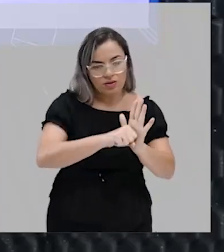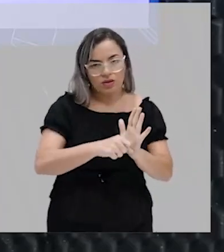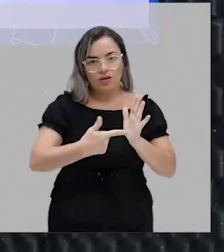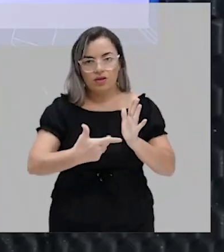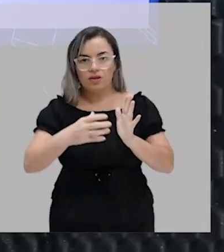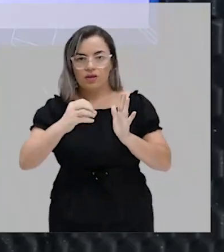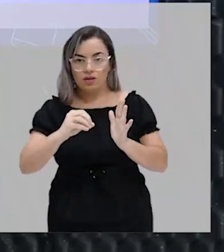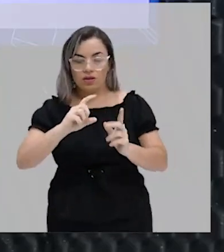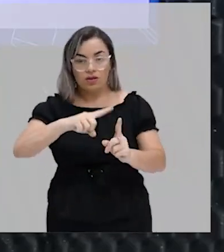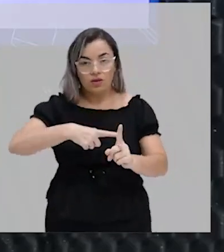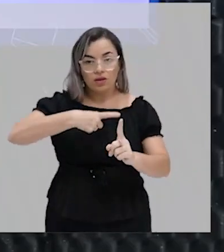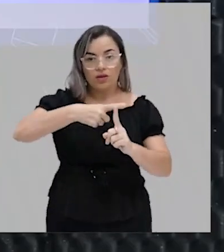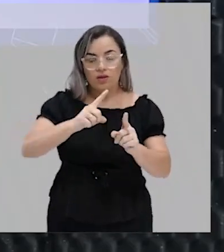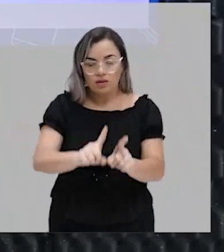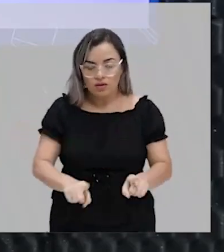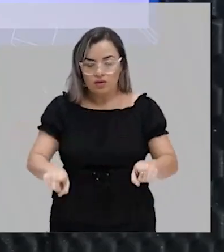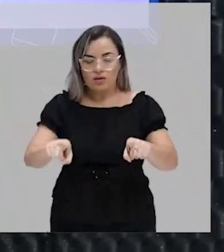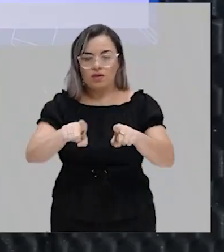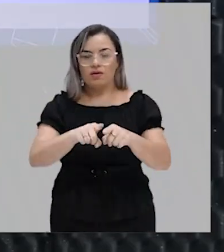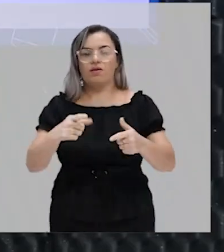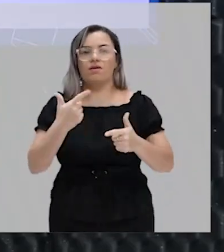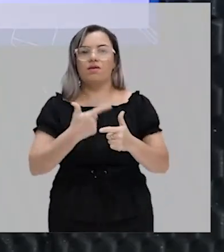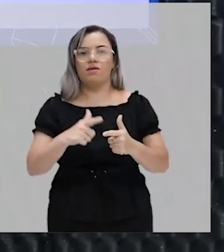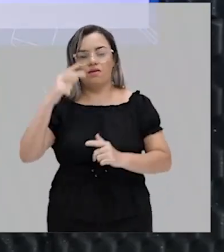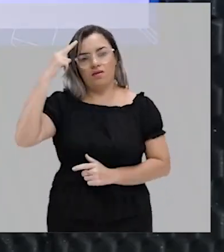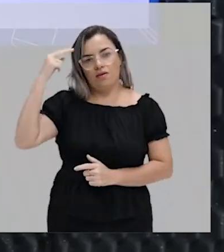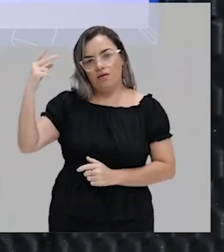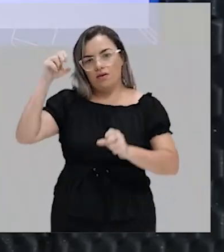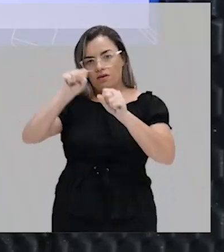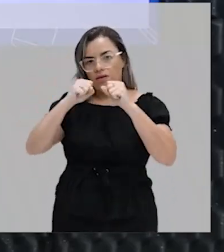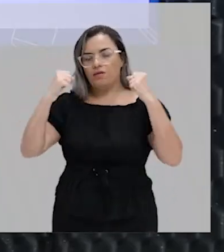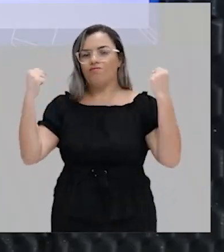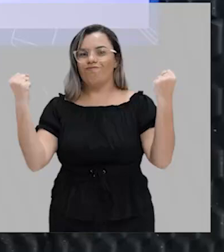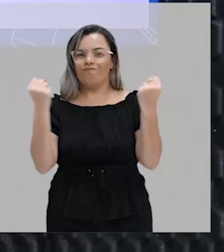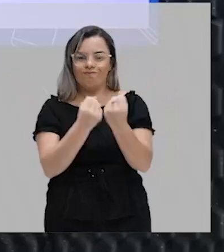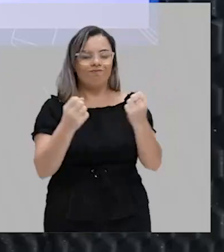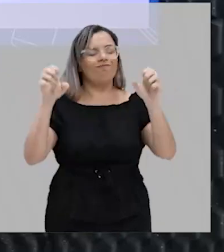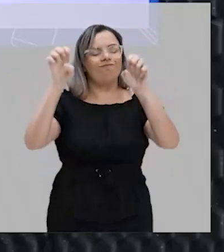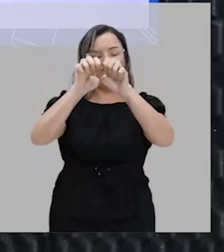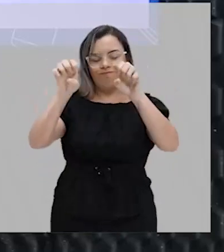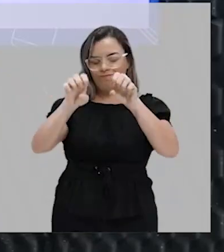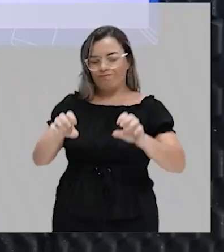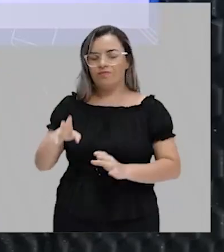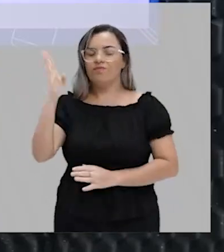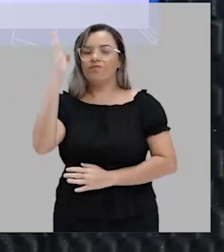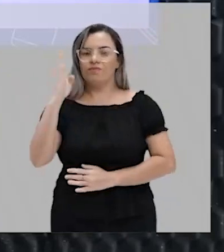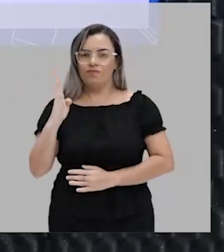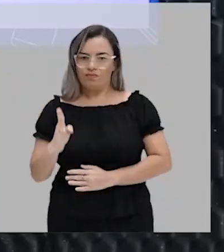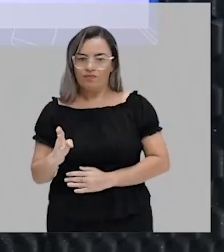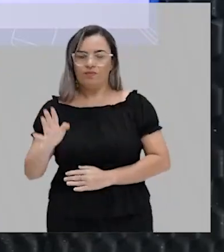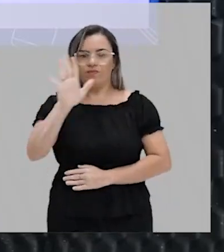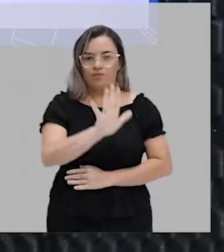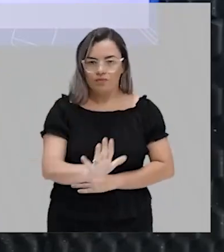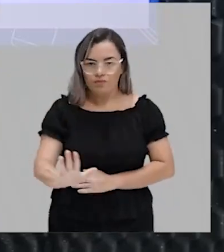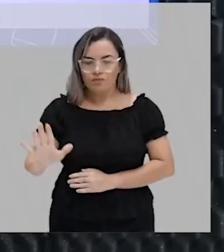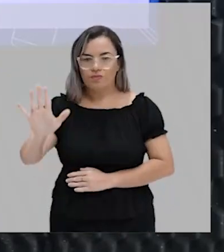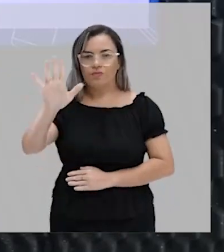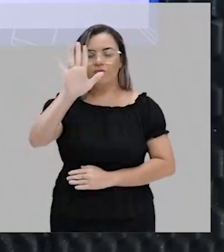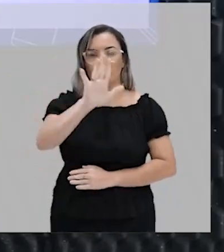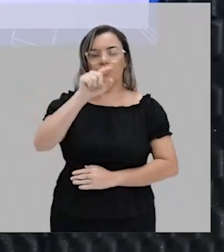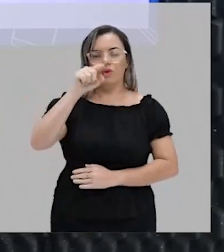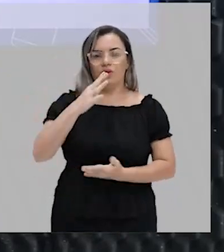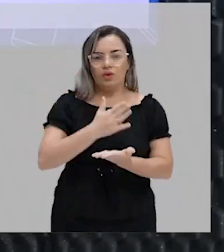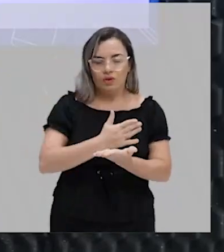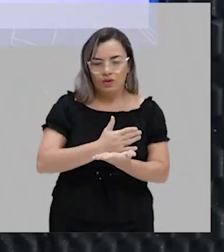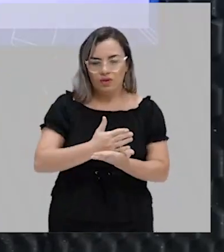a isso também que nós temos problemas históricos, sociais, estruturais. Né? O Brasil, enquanto nação, a partir do momento da